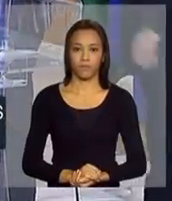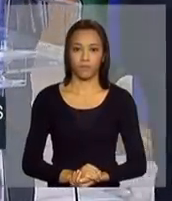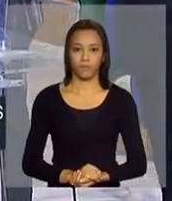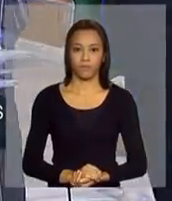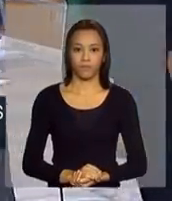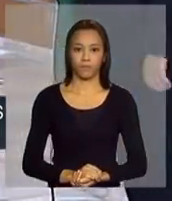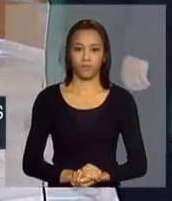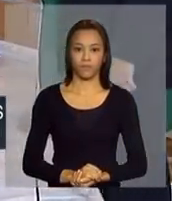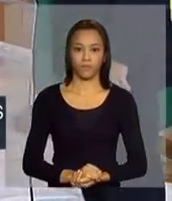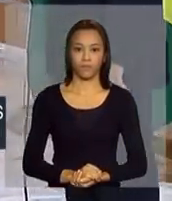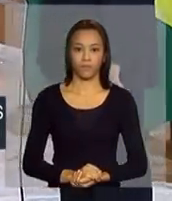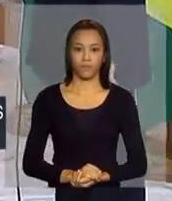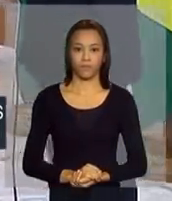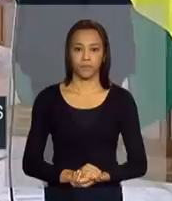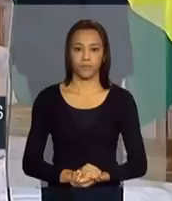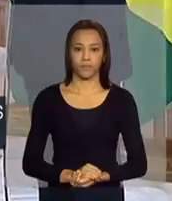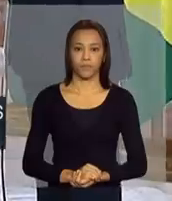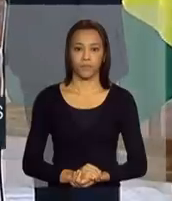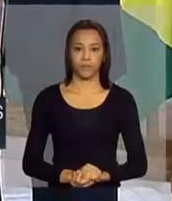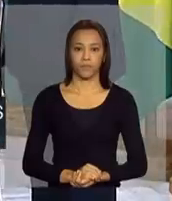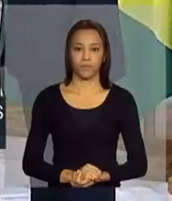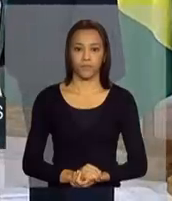E aí, Paulo, bombando as casas, né?